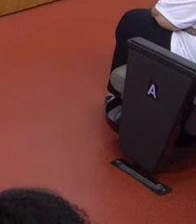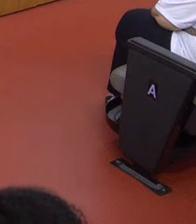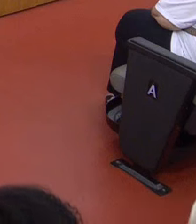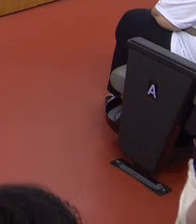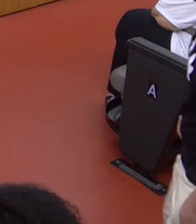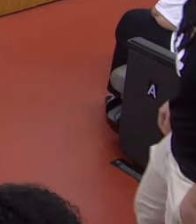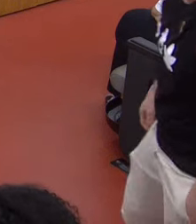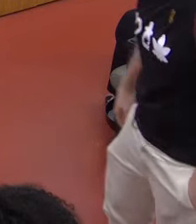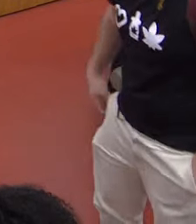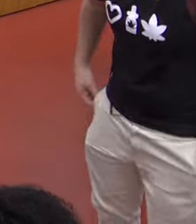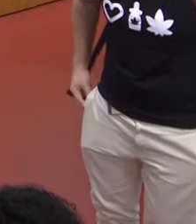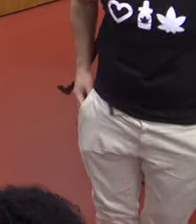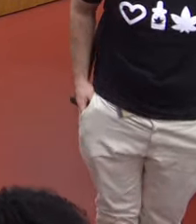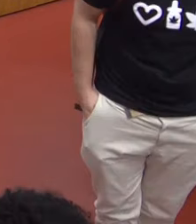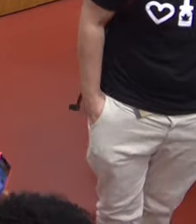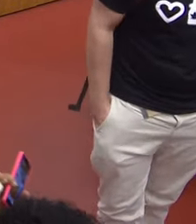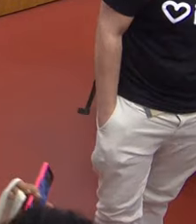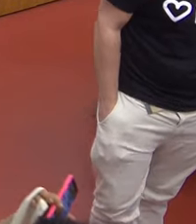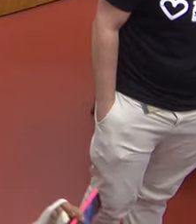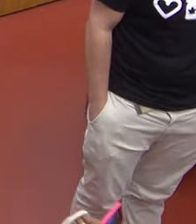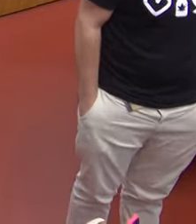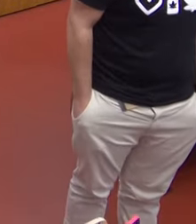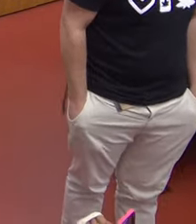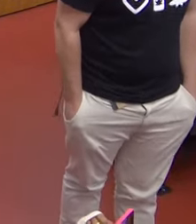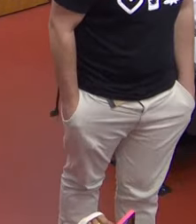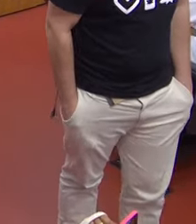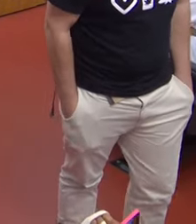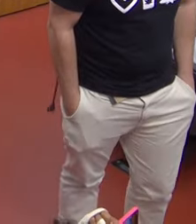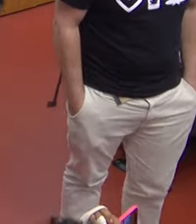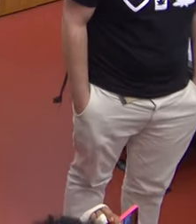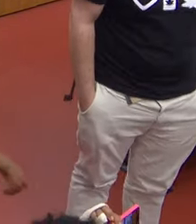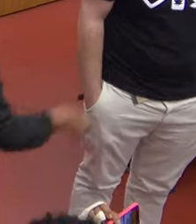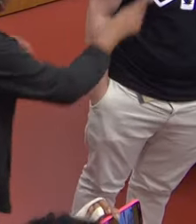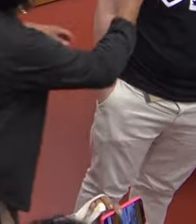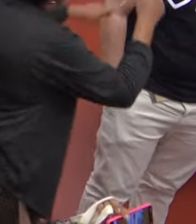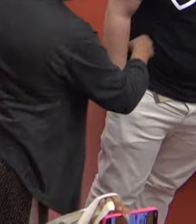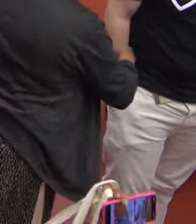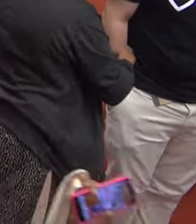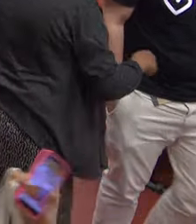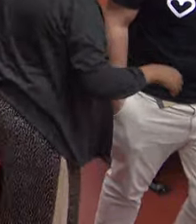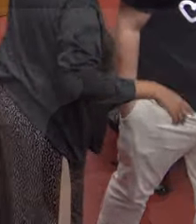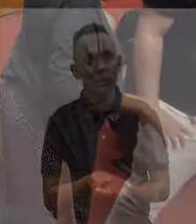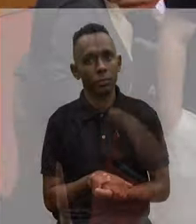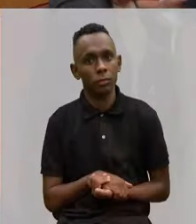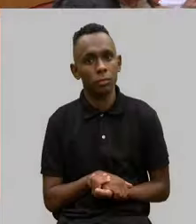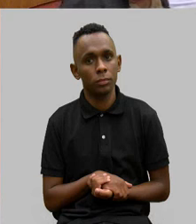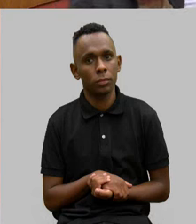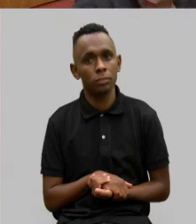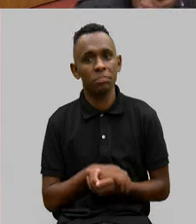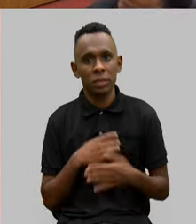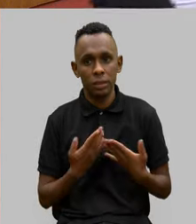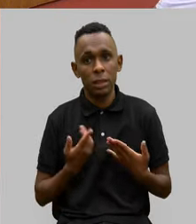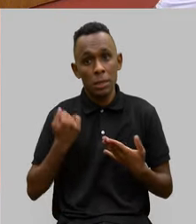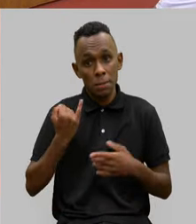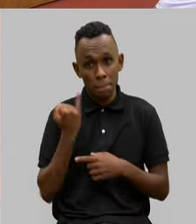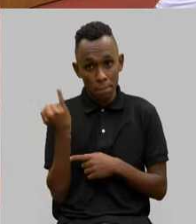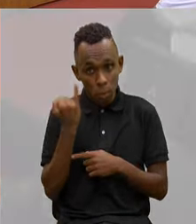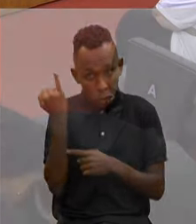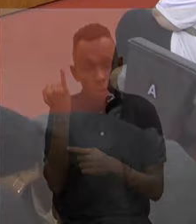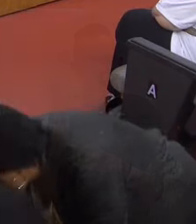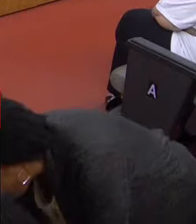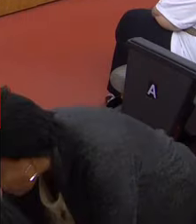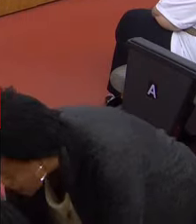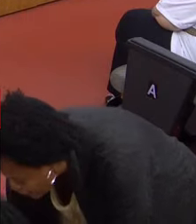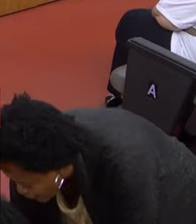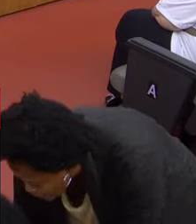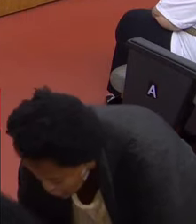Progressos na legislação e nas políticas públicas já realizadas e necessárias para viabilização